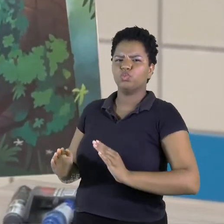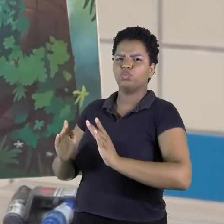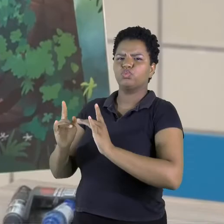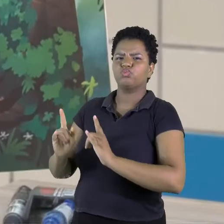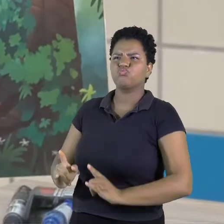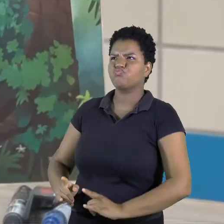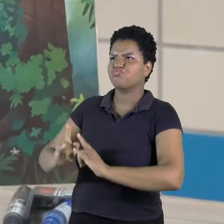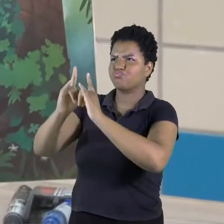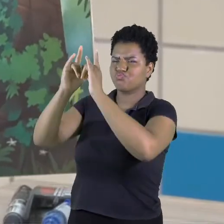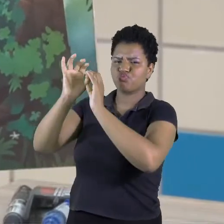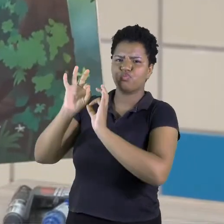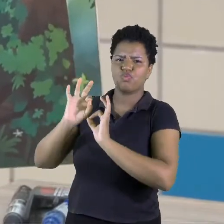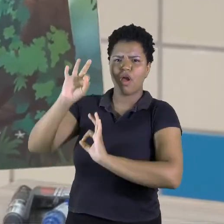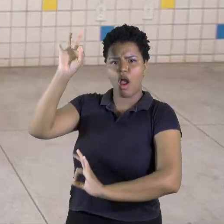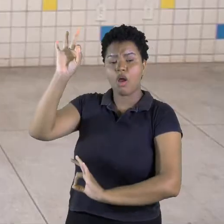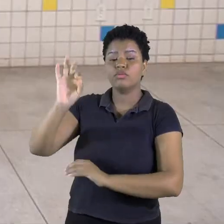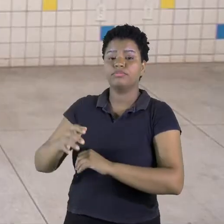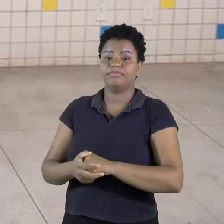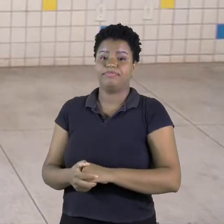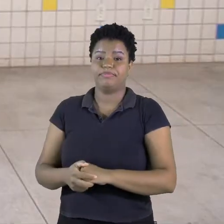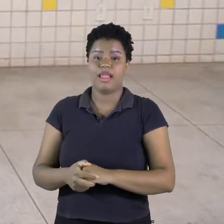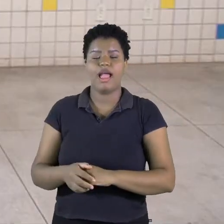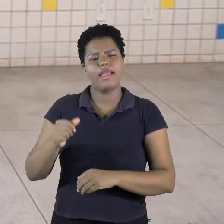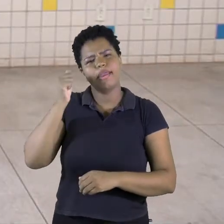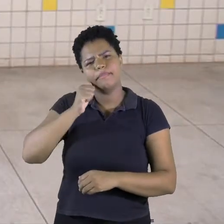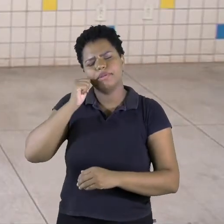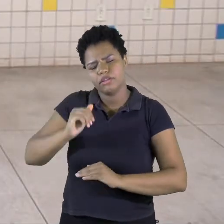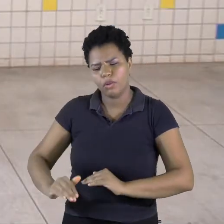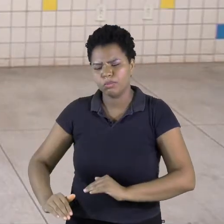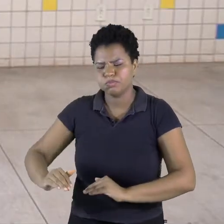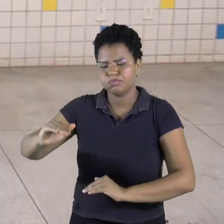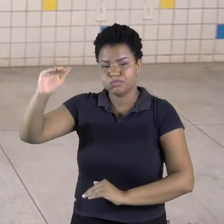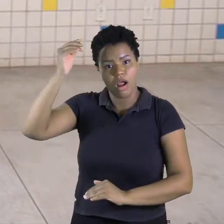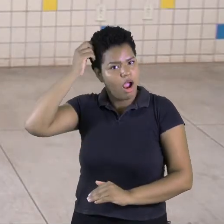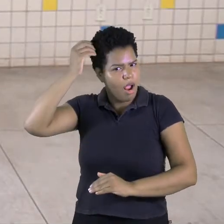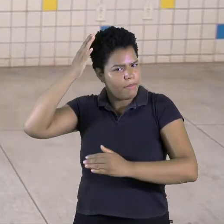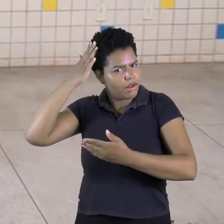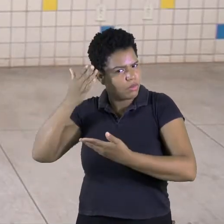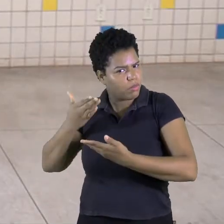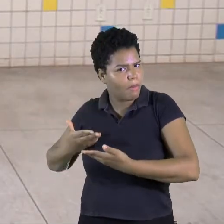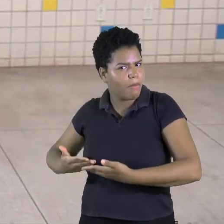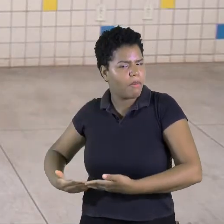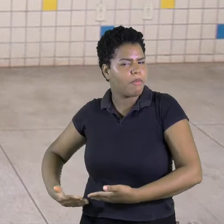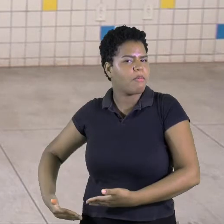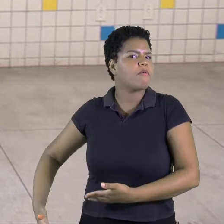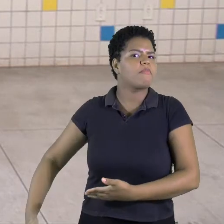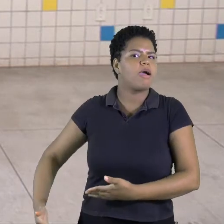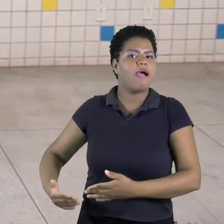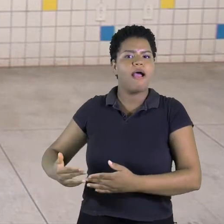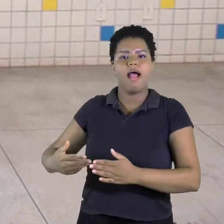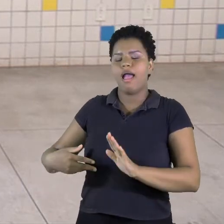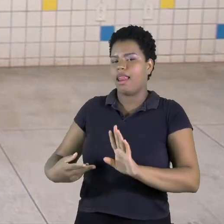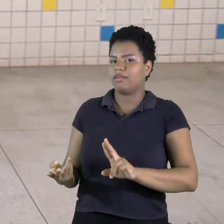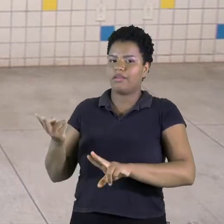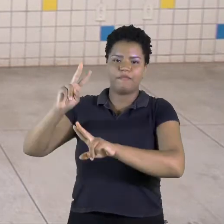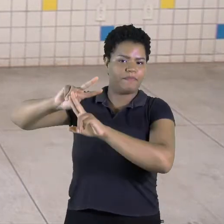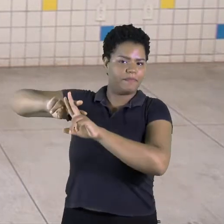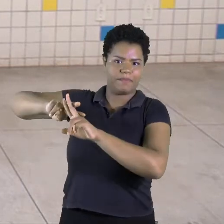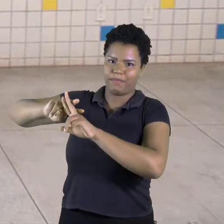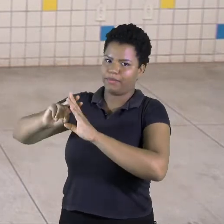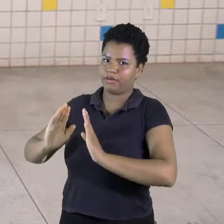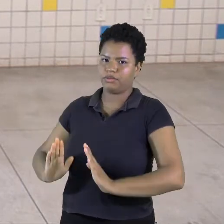à medida que ela ia crescendo, seus cabelos iam crescendo, e ela estava presa lá na torre, que não tinha portas, não